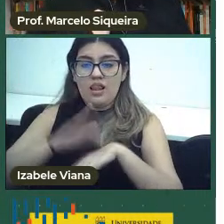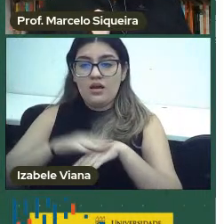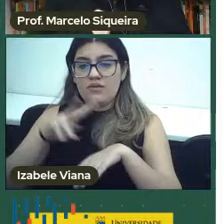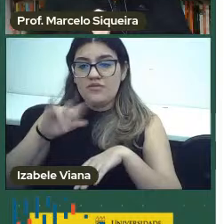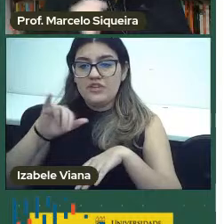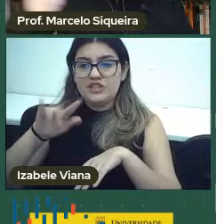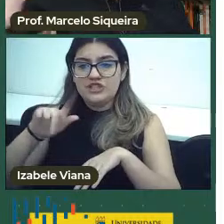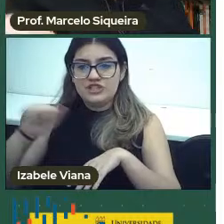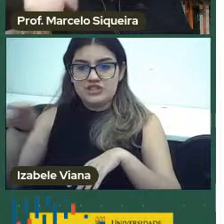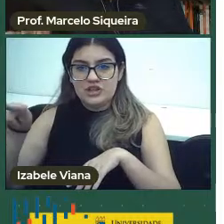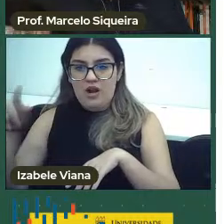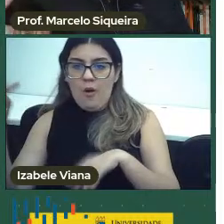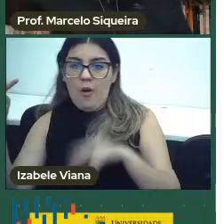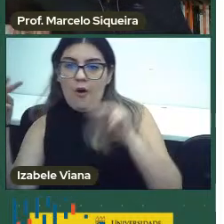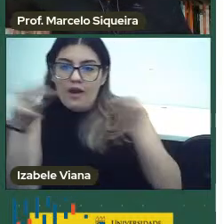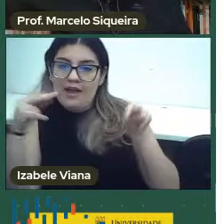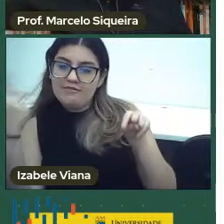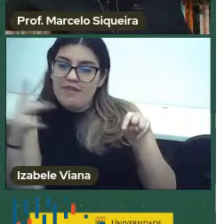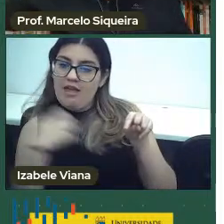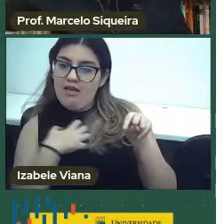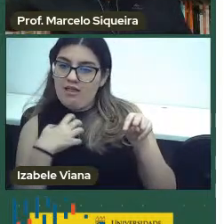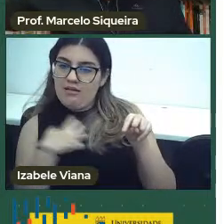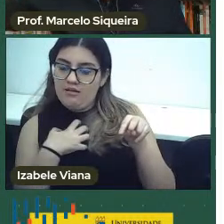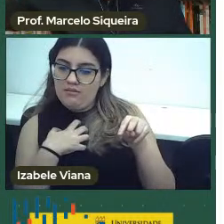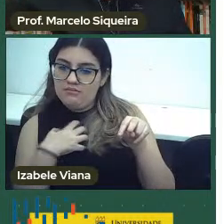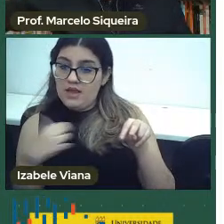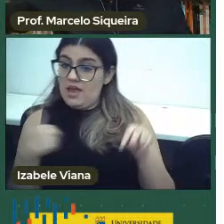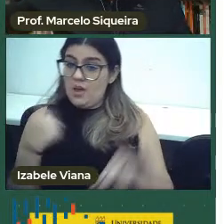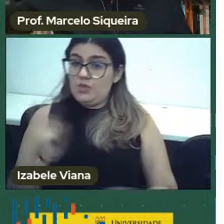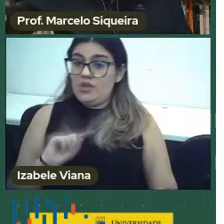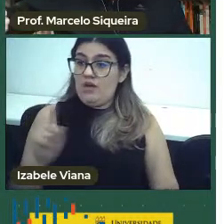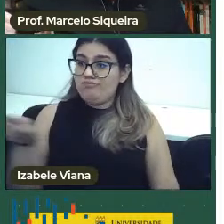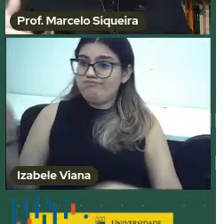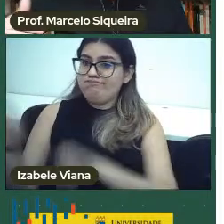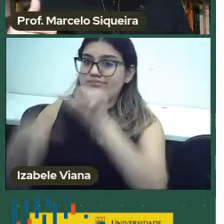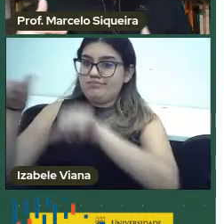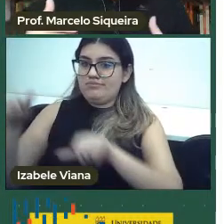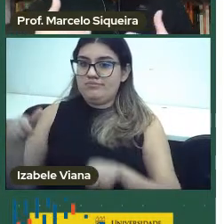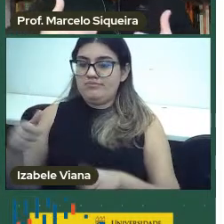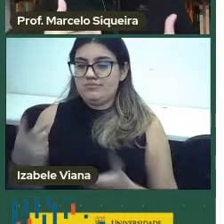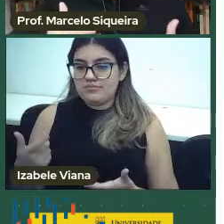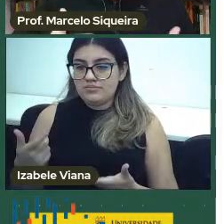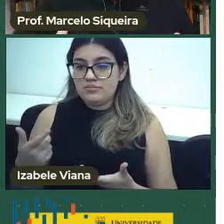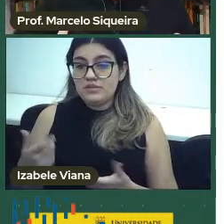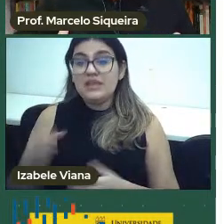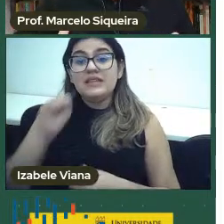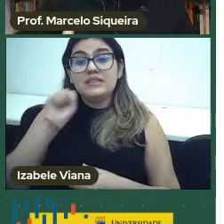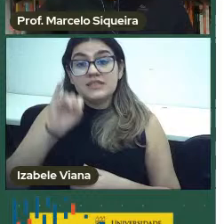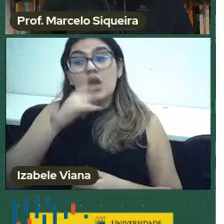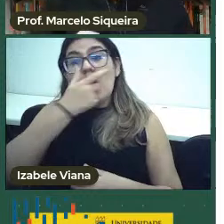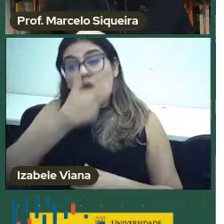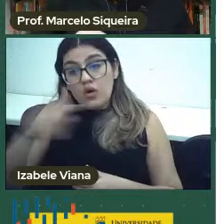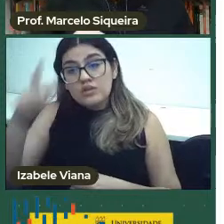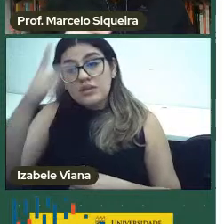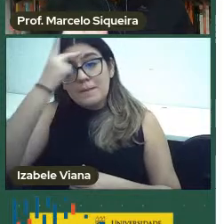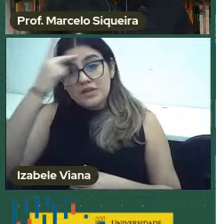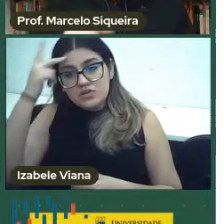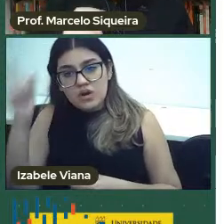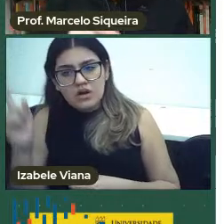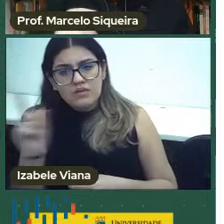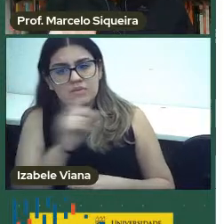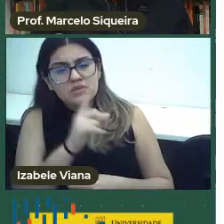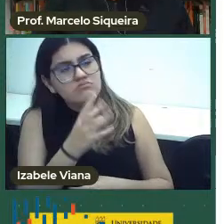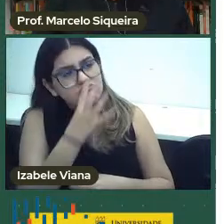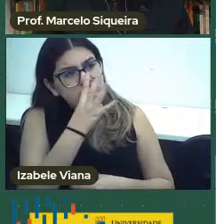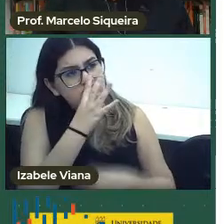olhar. E se aí, se uma outra pessoa, né, passar e for conhecer o meu armário, se conhecer o armário